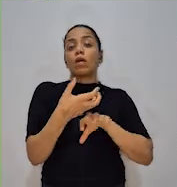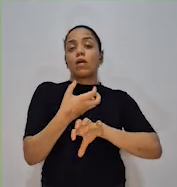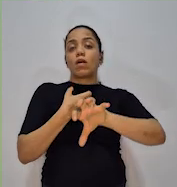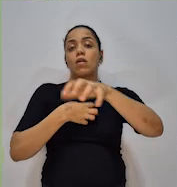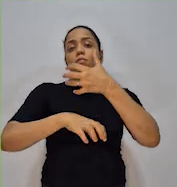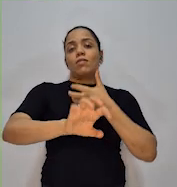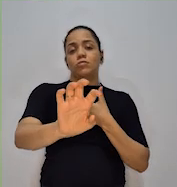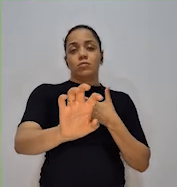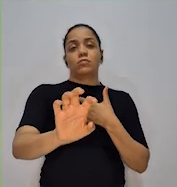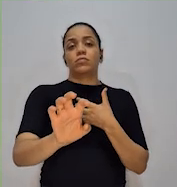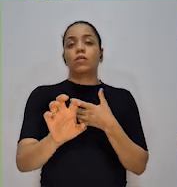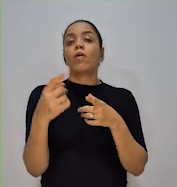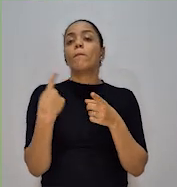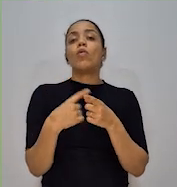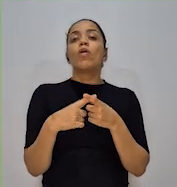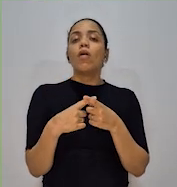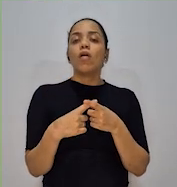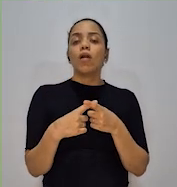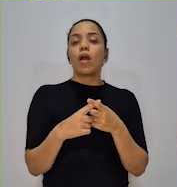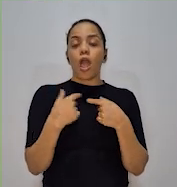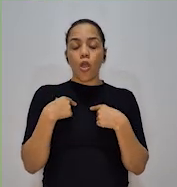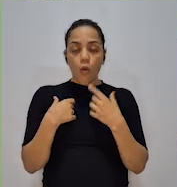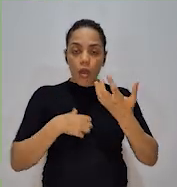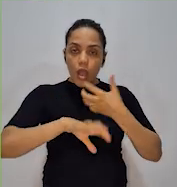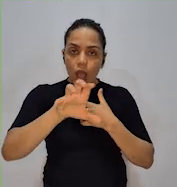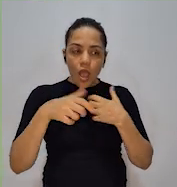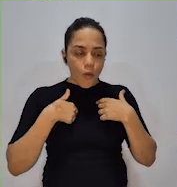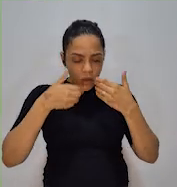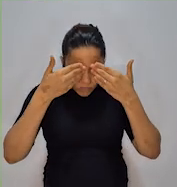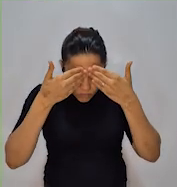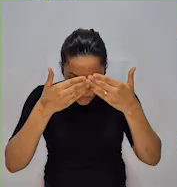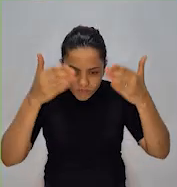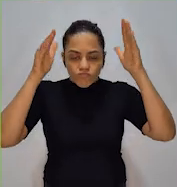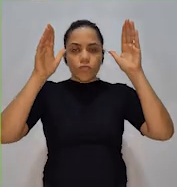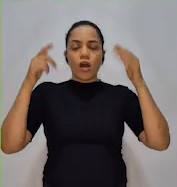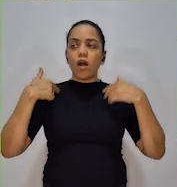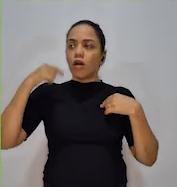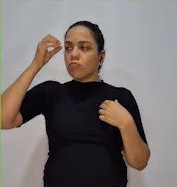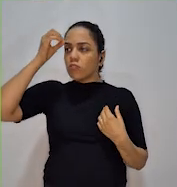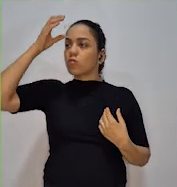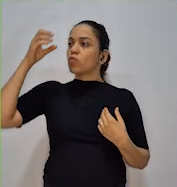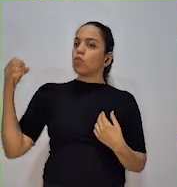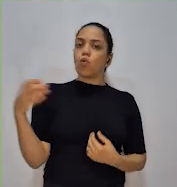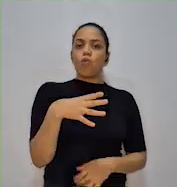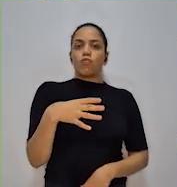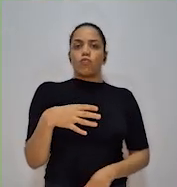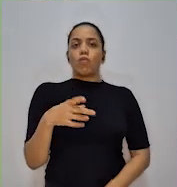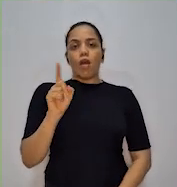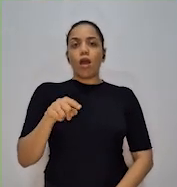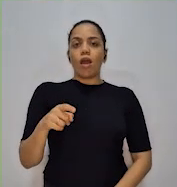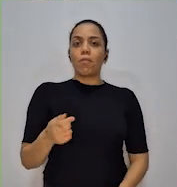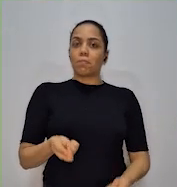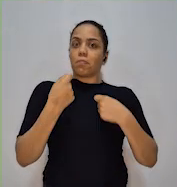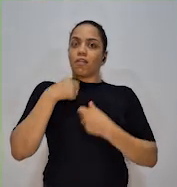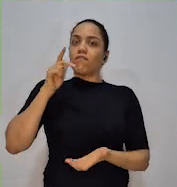a partir daí, a partir de eu querer ampliar o meu olhar, novos saberes, é que vai fazer com que a diversidade seja algo